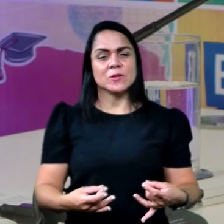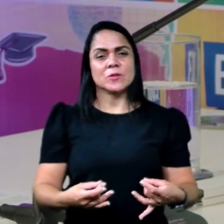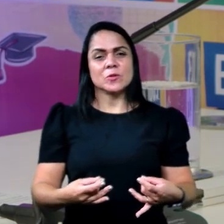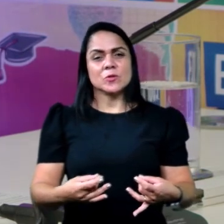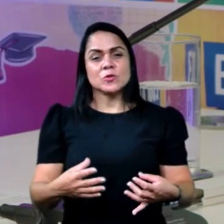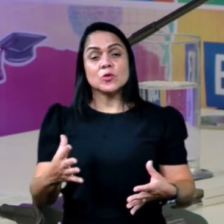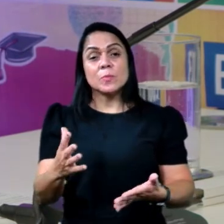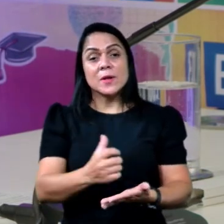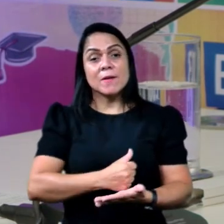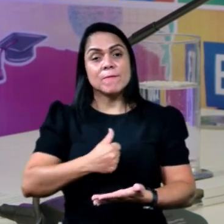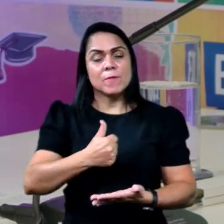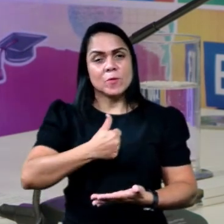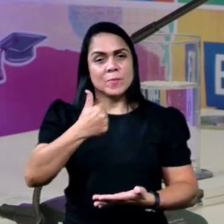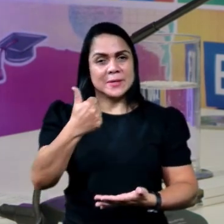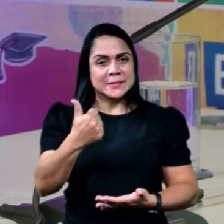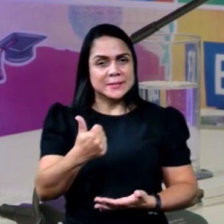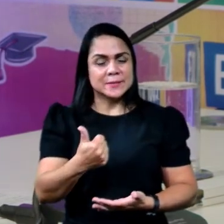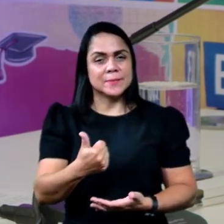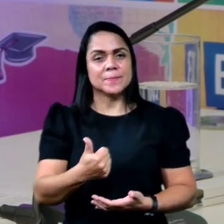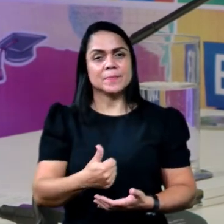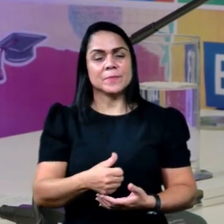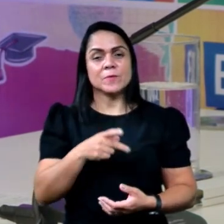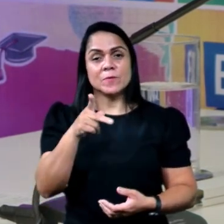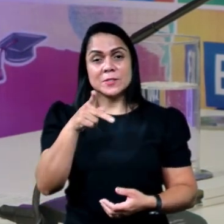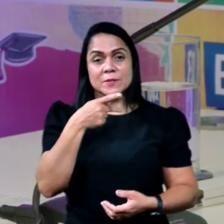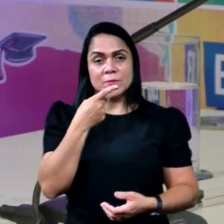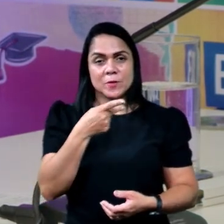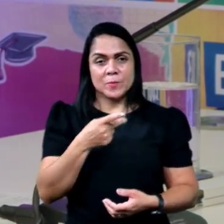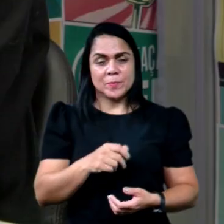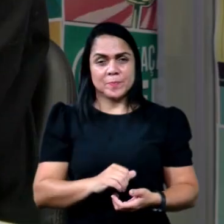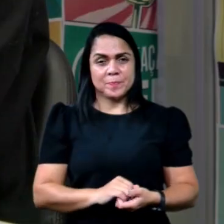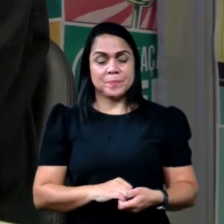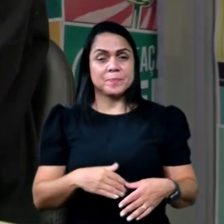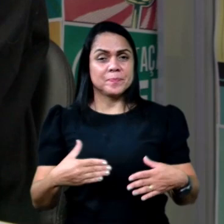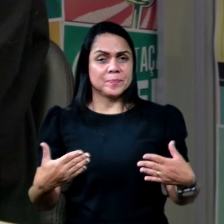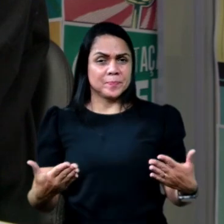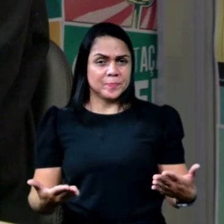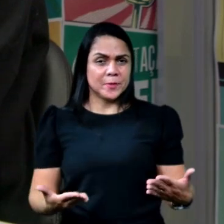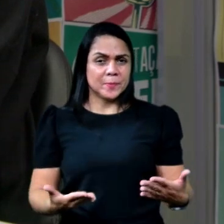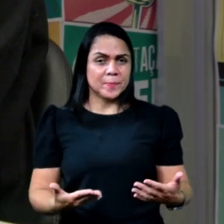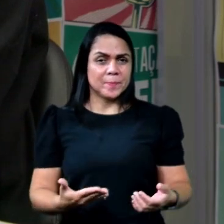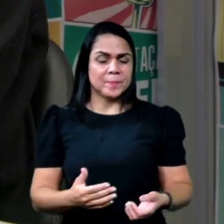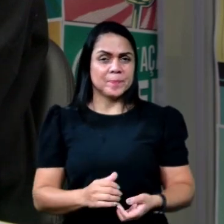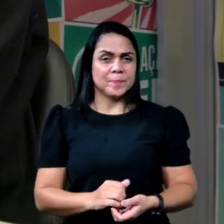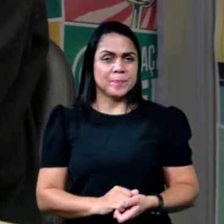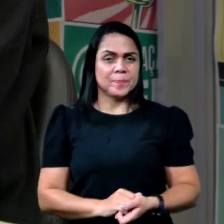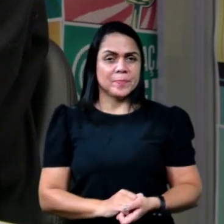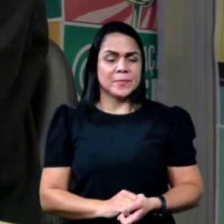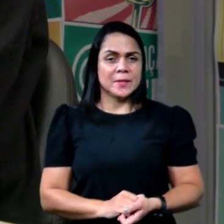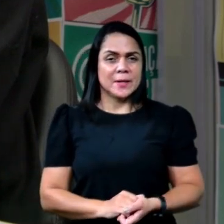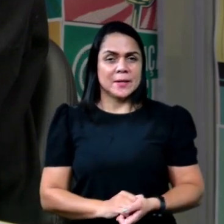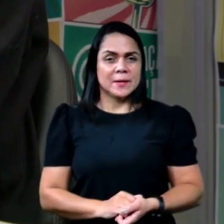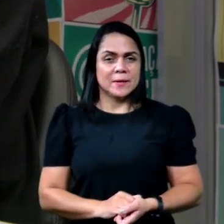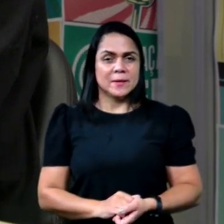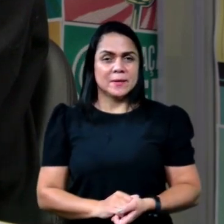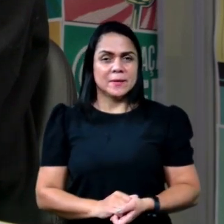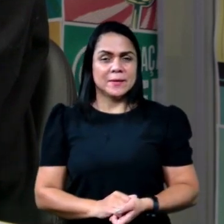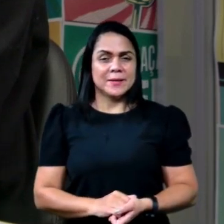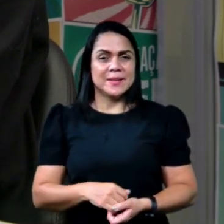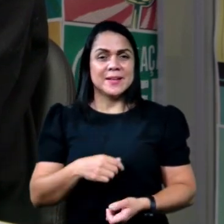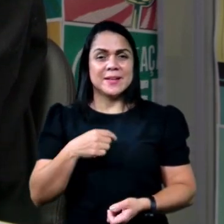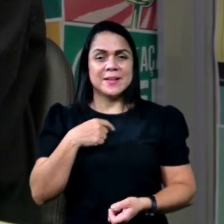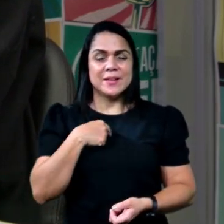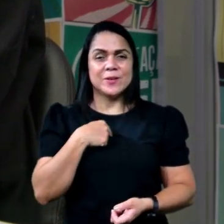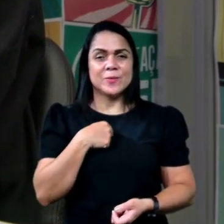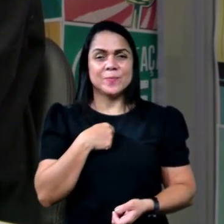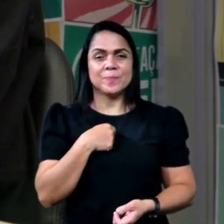capacitação e formação que você citou. Então, eu não queria vestir a camisa daquela que